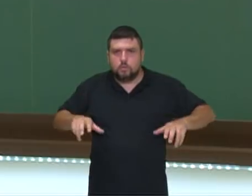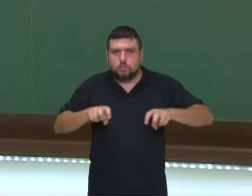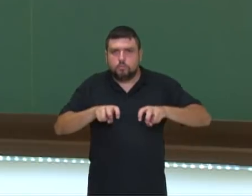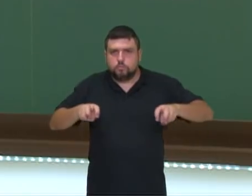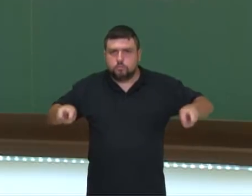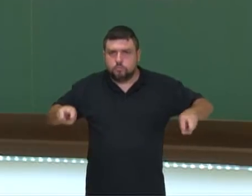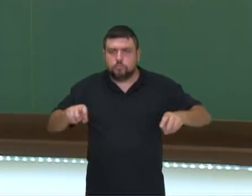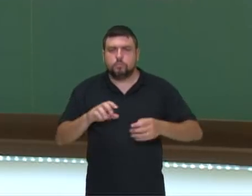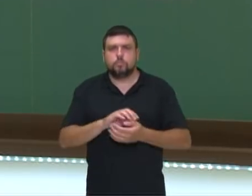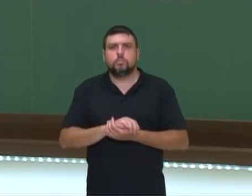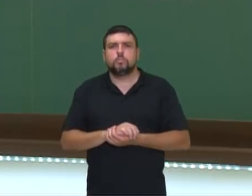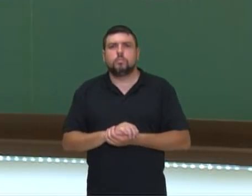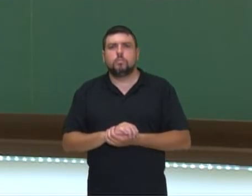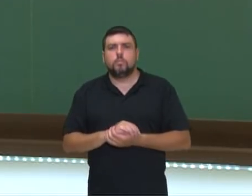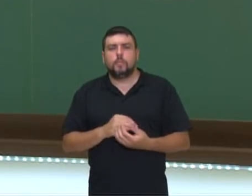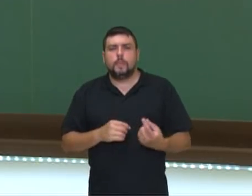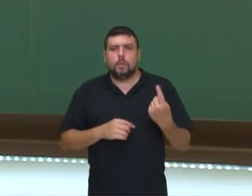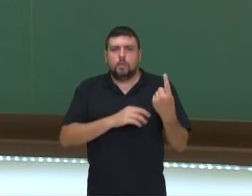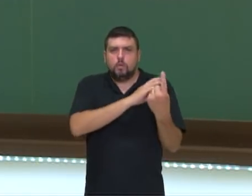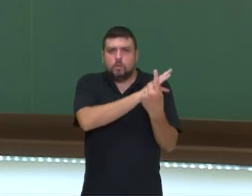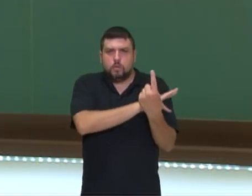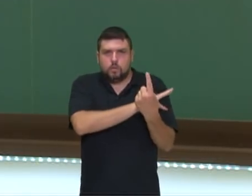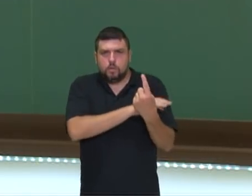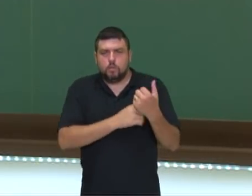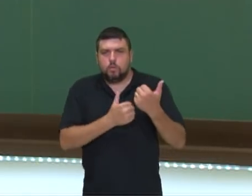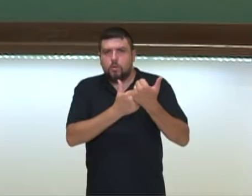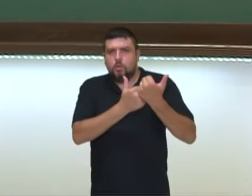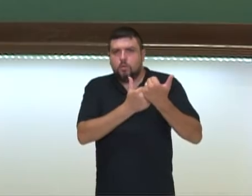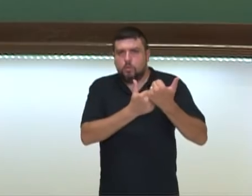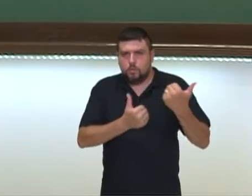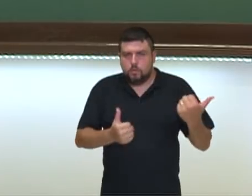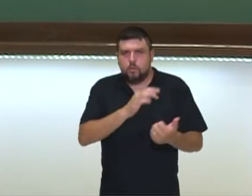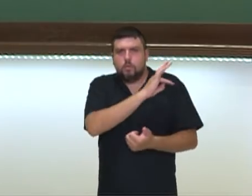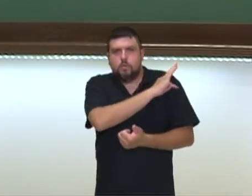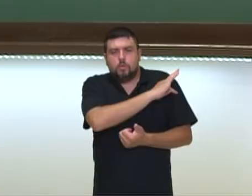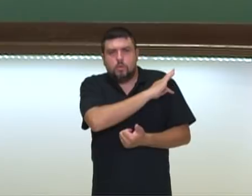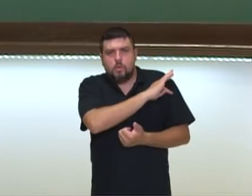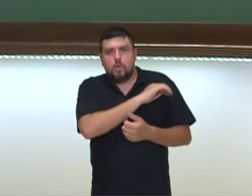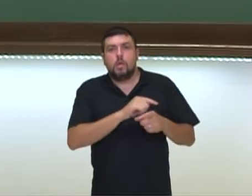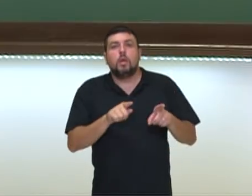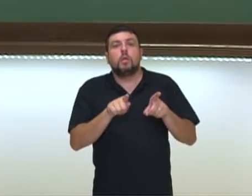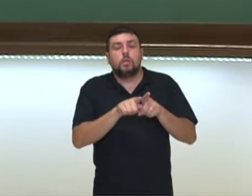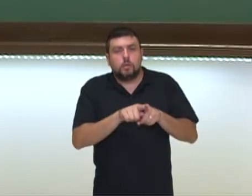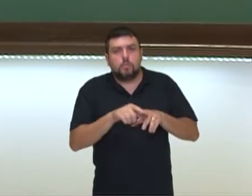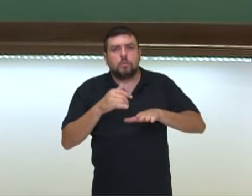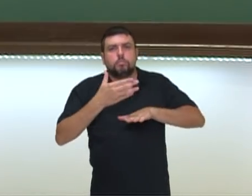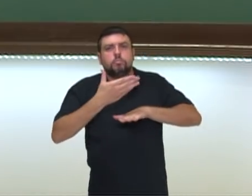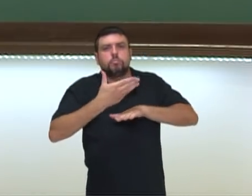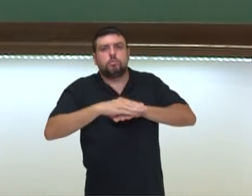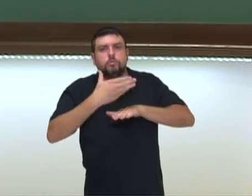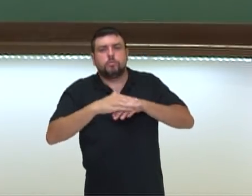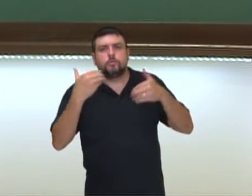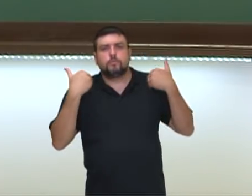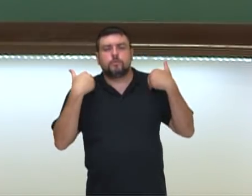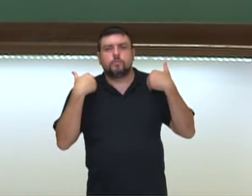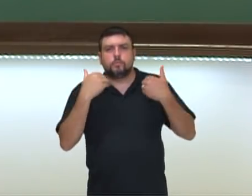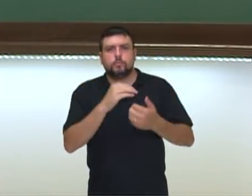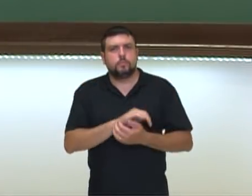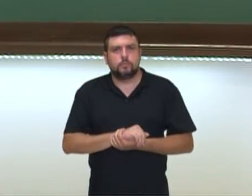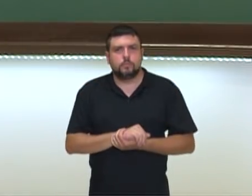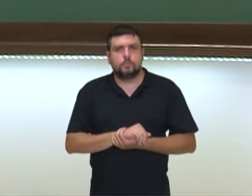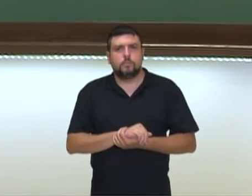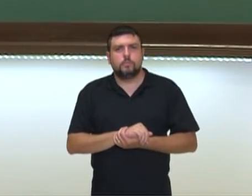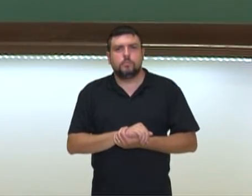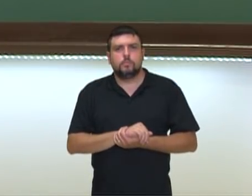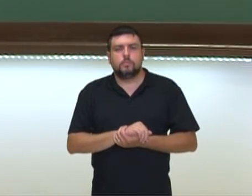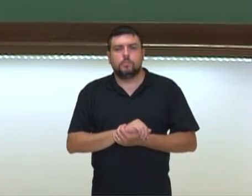Um técnico, o assistente técnico e o preparador físico, o médico também fazem parte aí do plantel do time. Então a gente pode